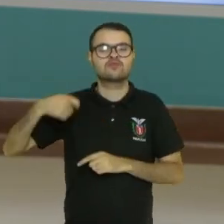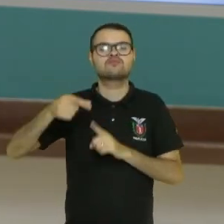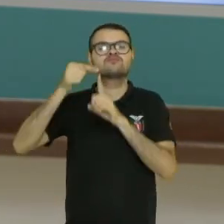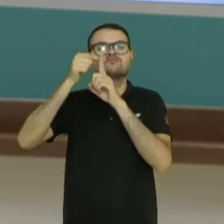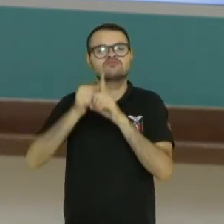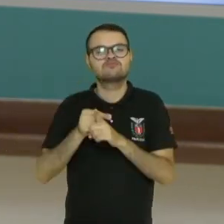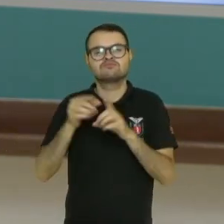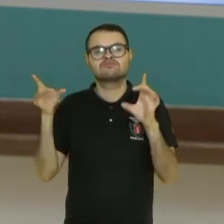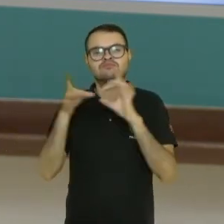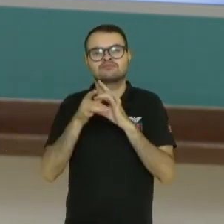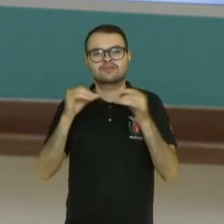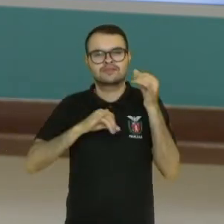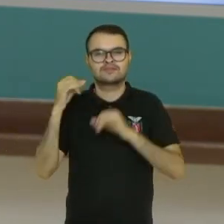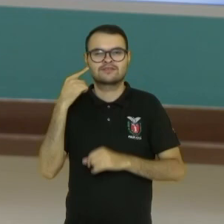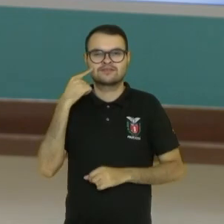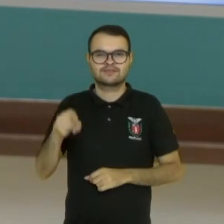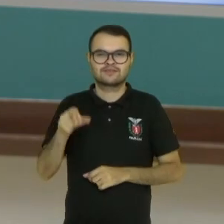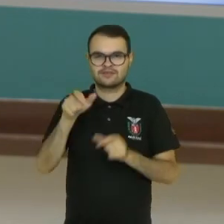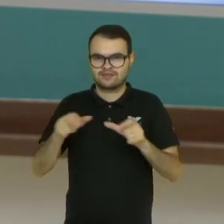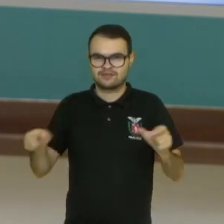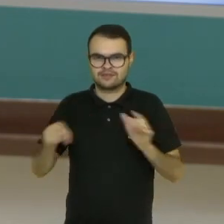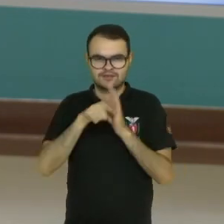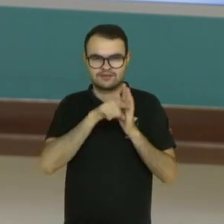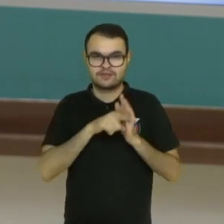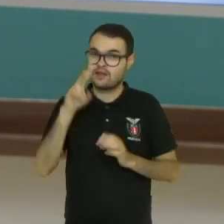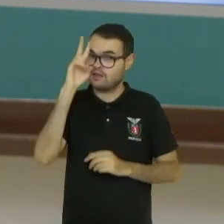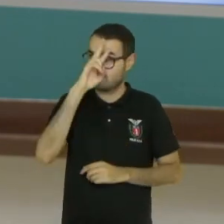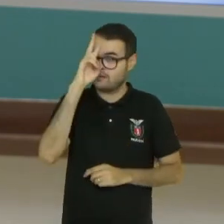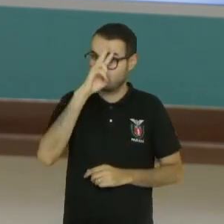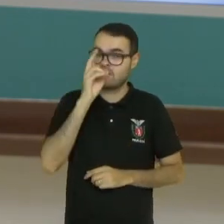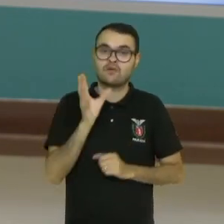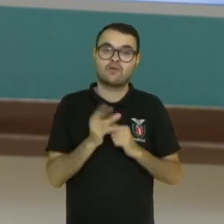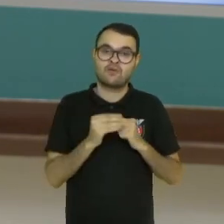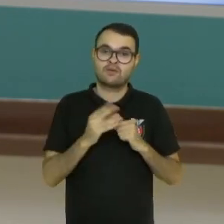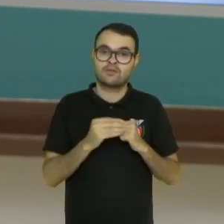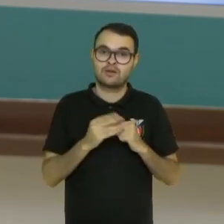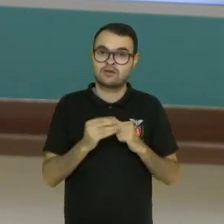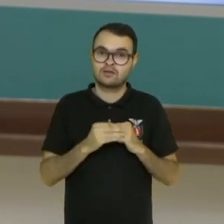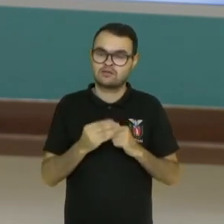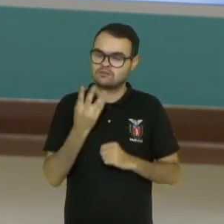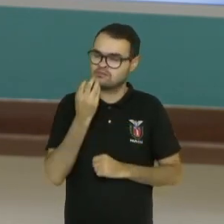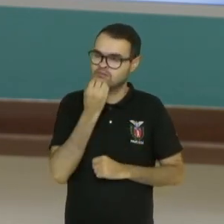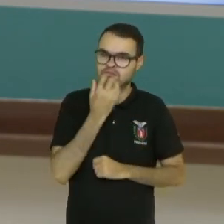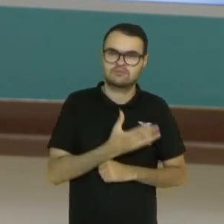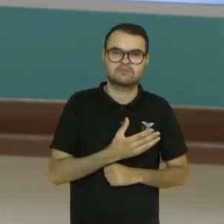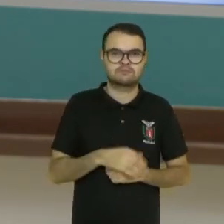ligação química descoberta pelos cientistas. E lembre-se que conhecimento nunca é demais.